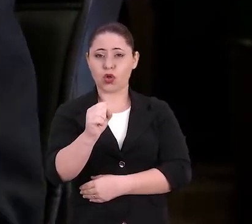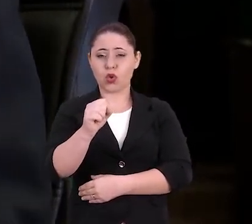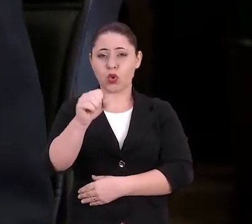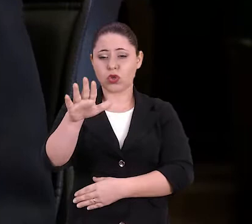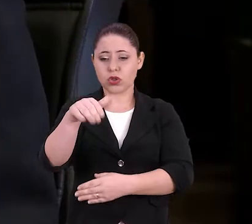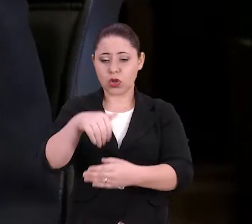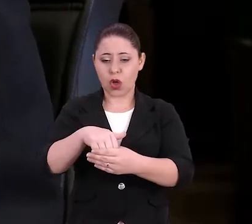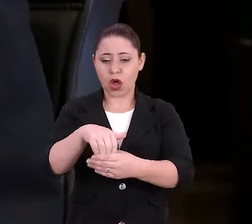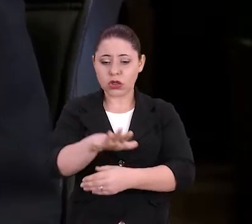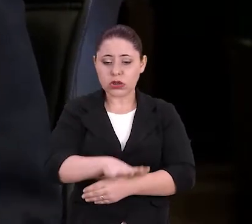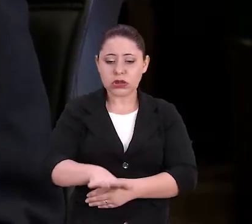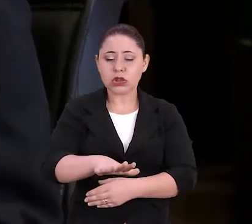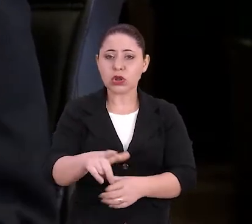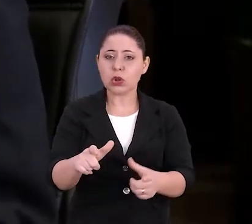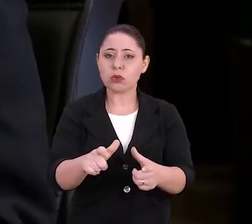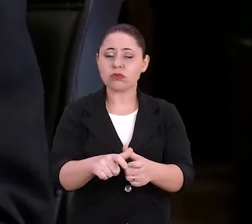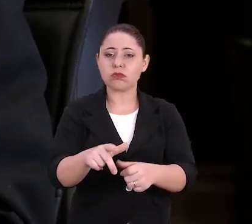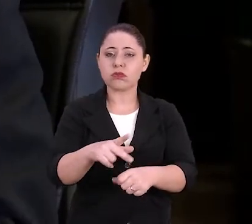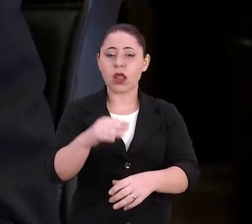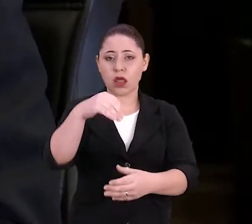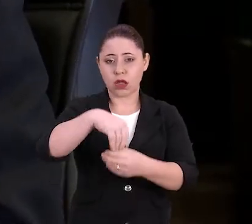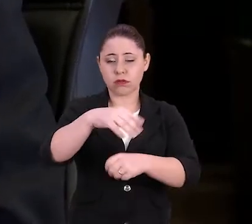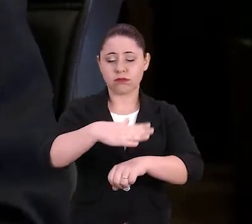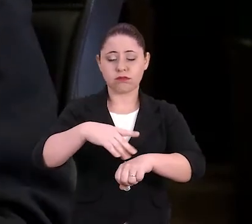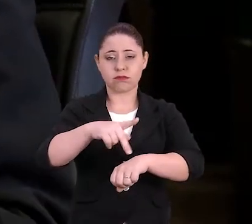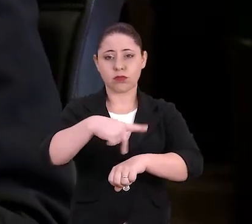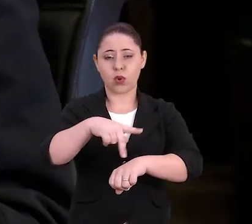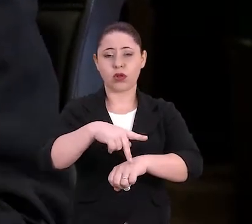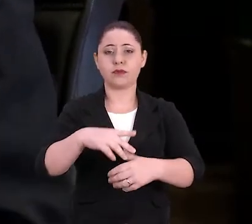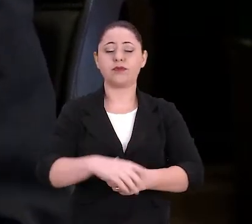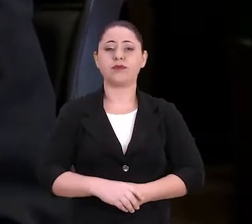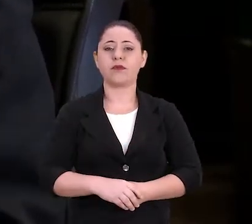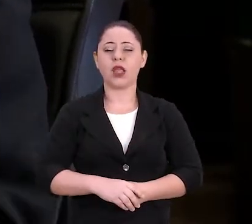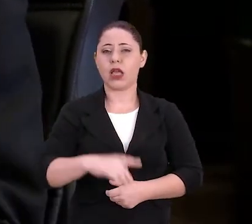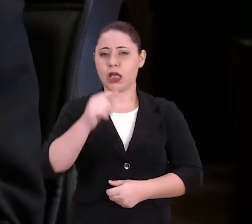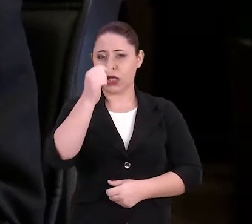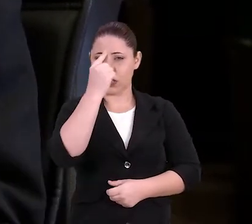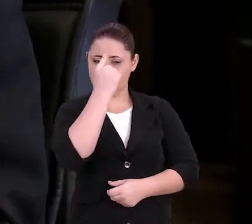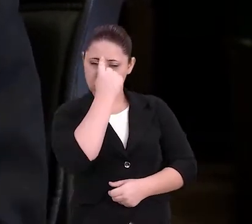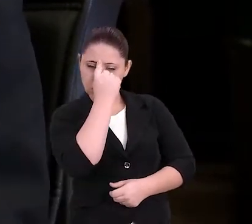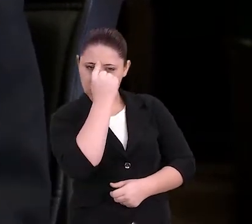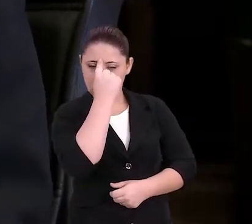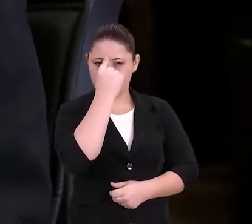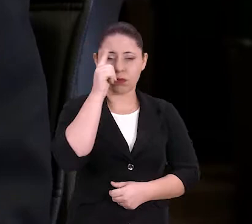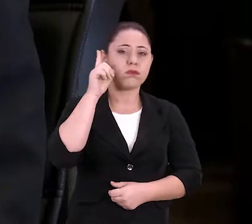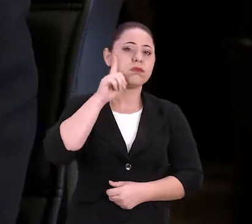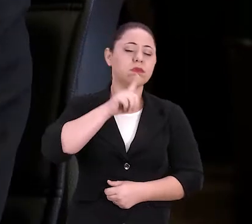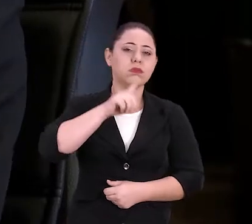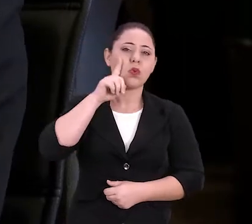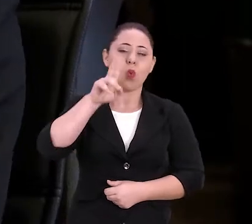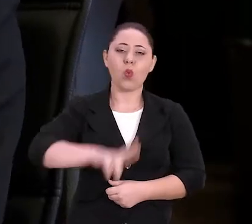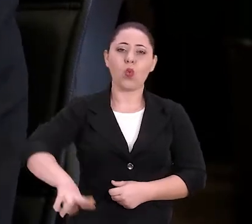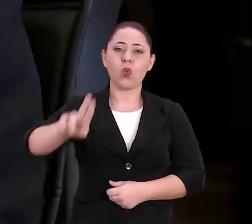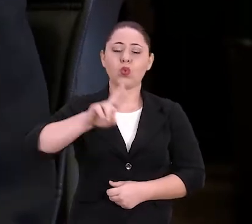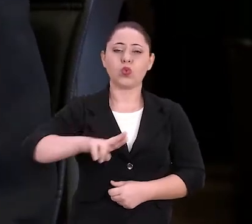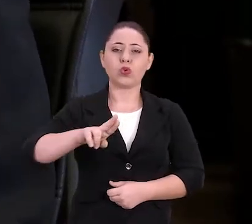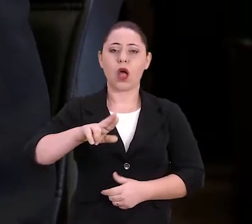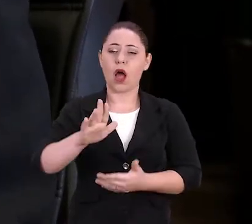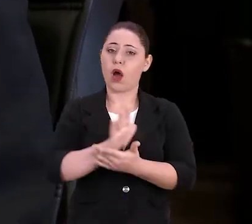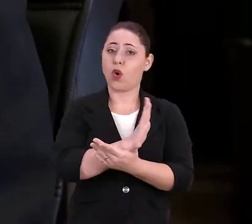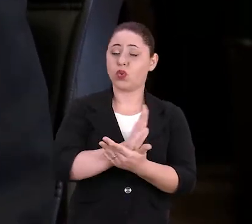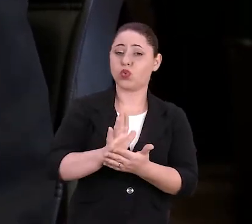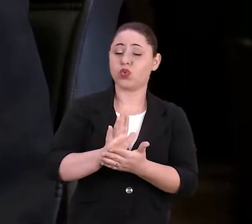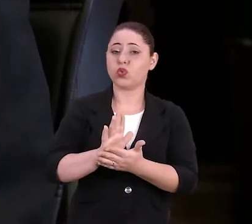eleições regionais. Entre eles estão o Canadá, a Índia, os Estados Unidos, que usam em alguns